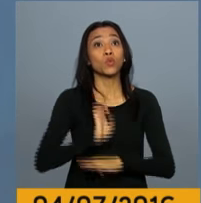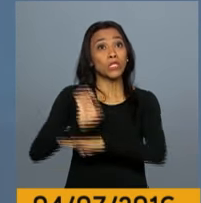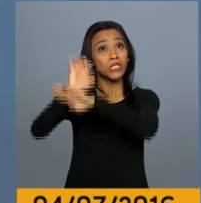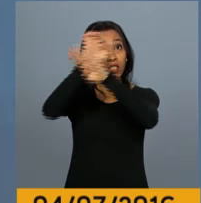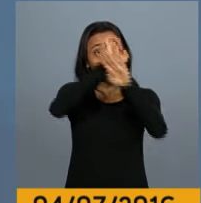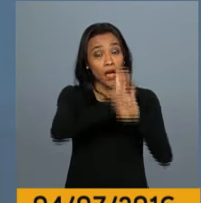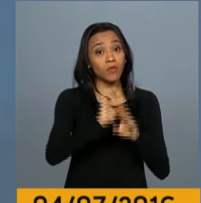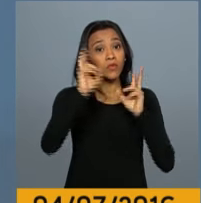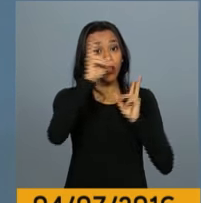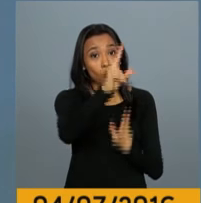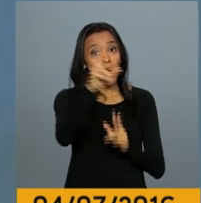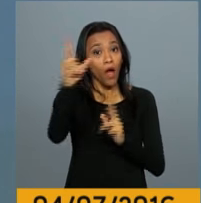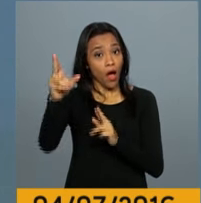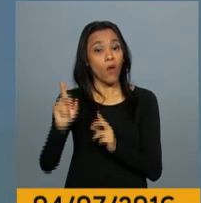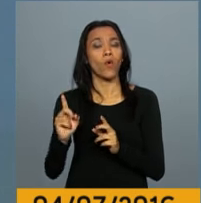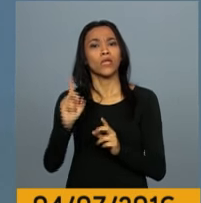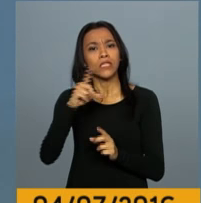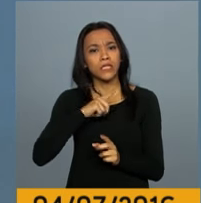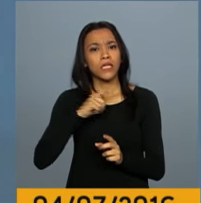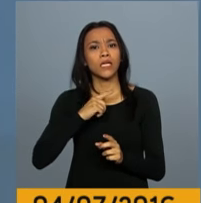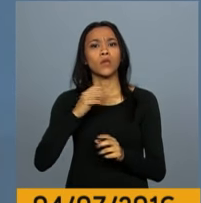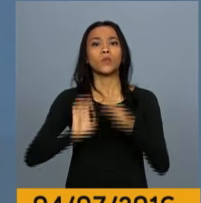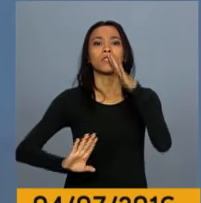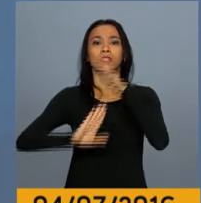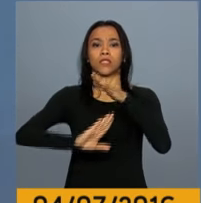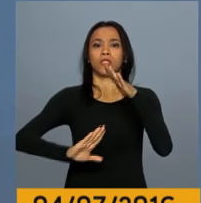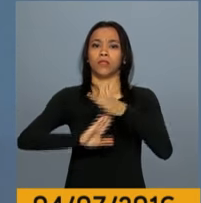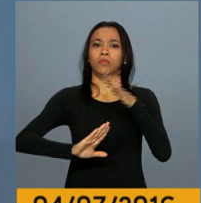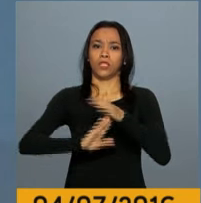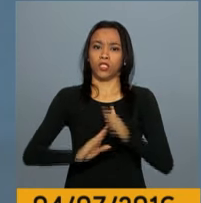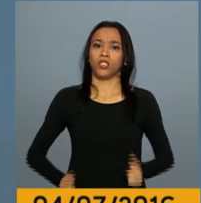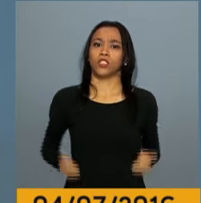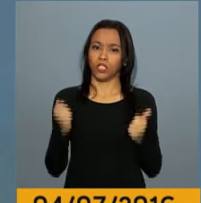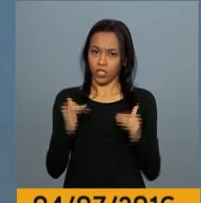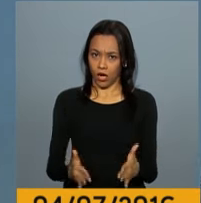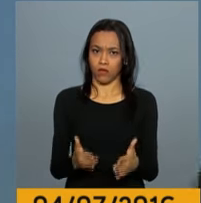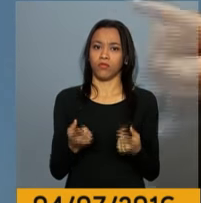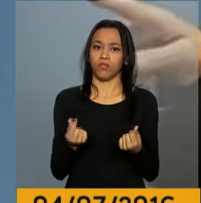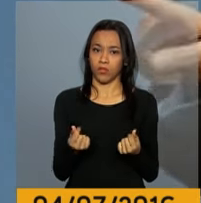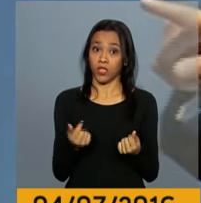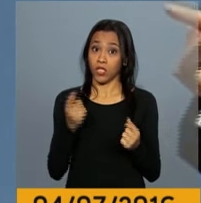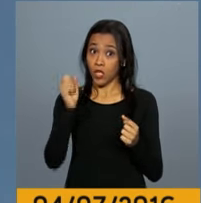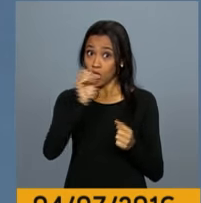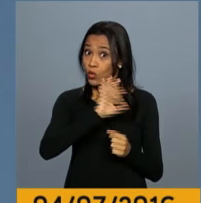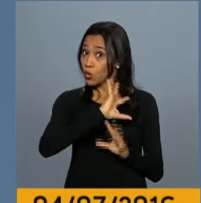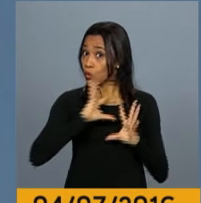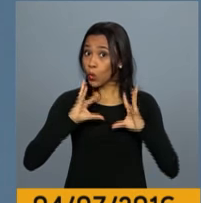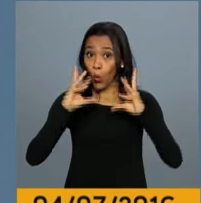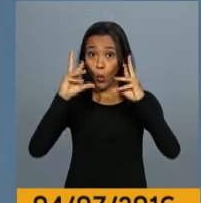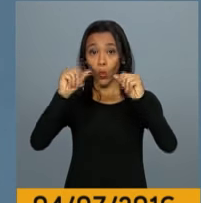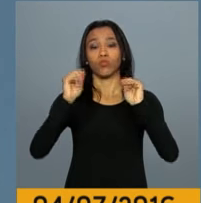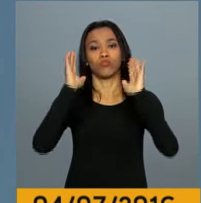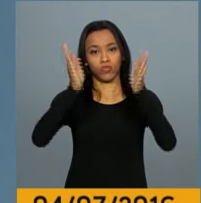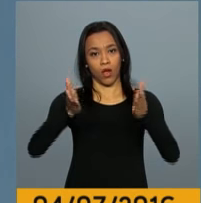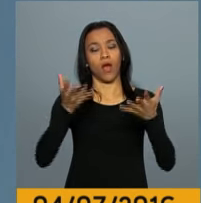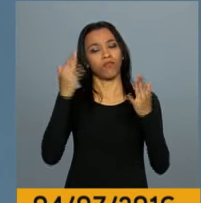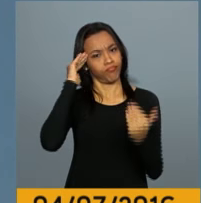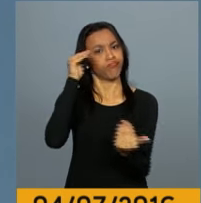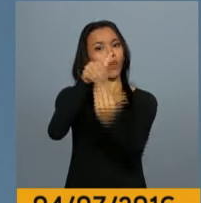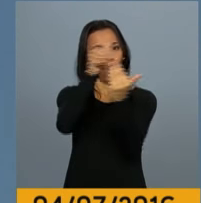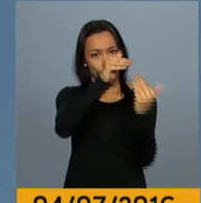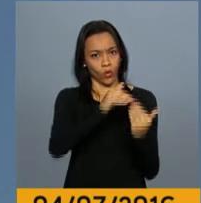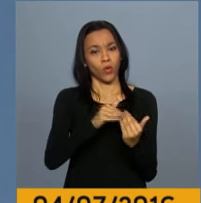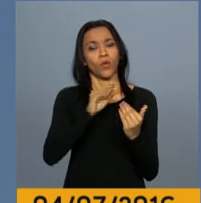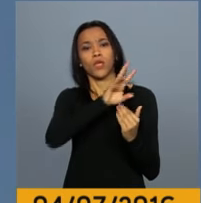também estabeleçam um teto para o seu limite de gastos. Todos acordaram e eu já pedi para inserir na emenda constitucional que está no